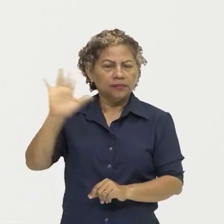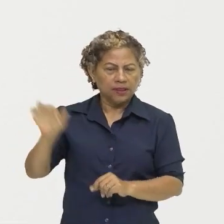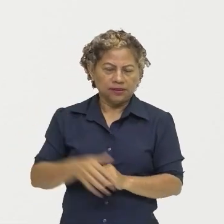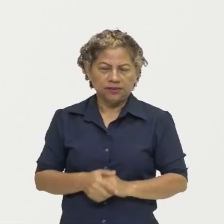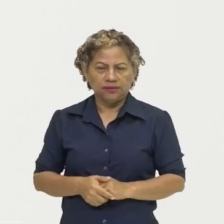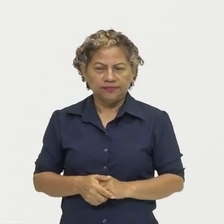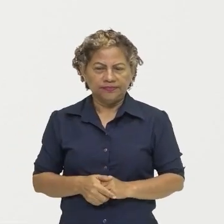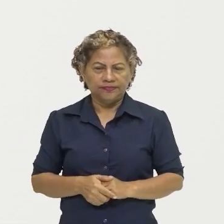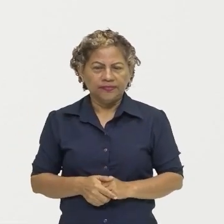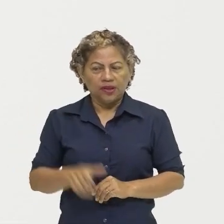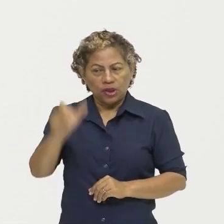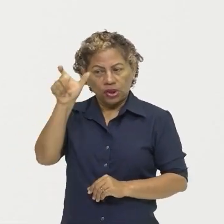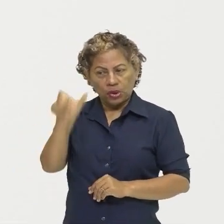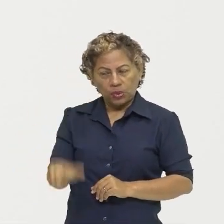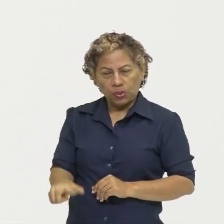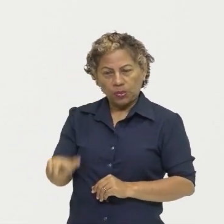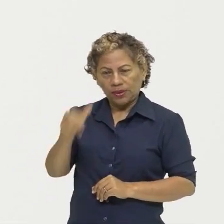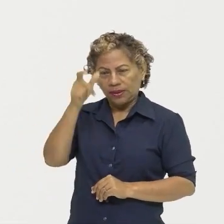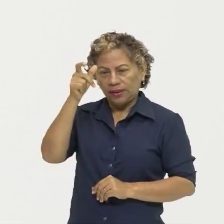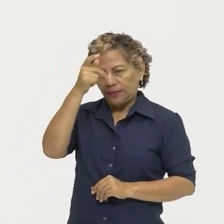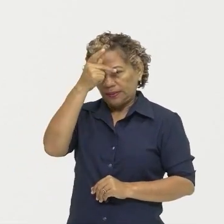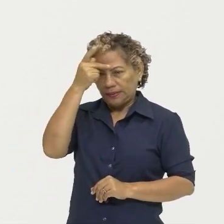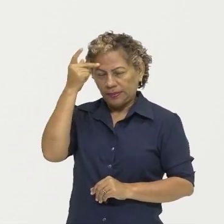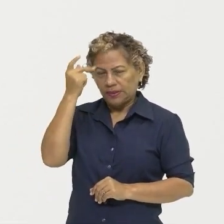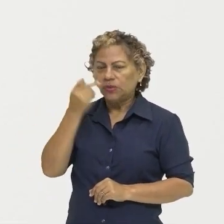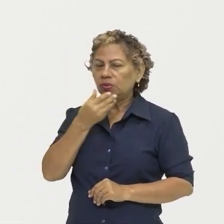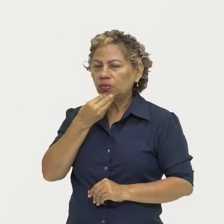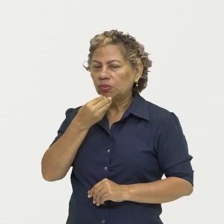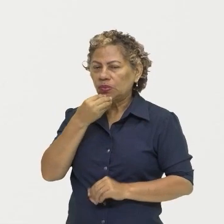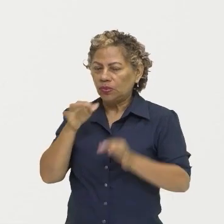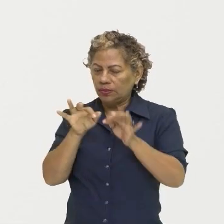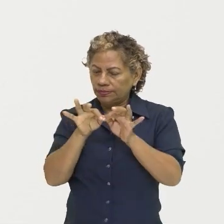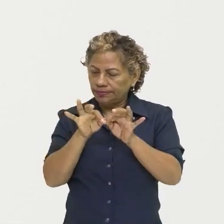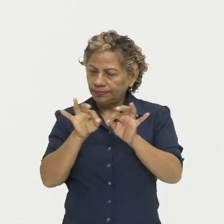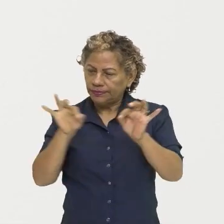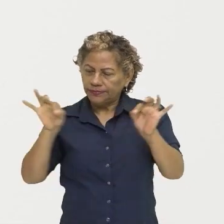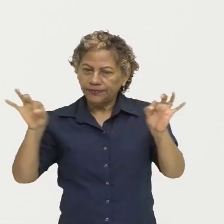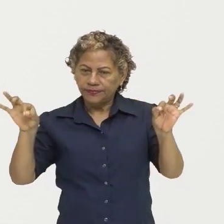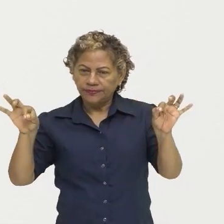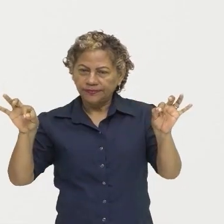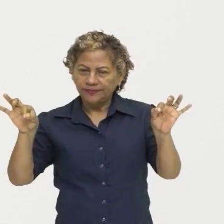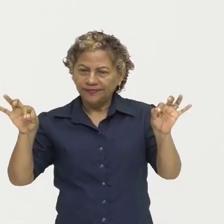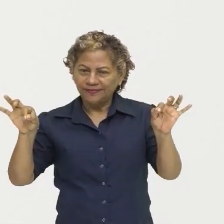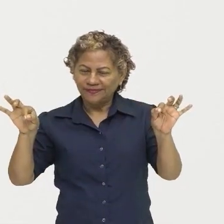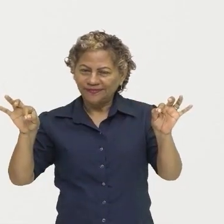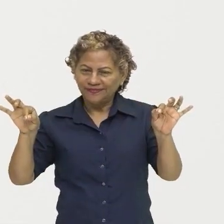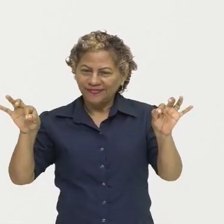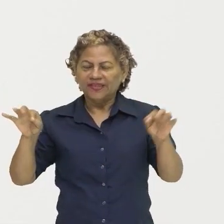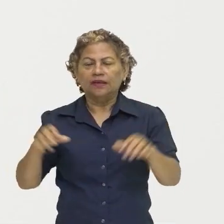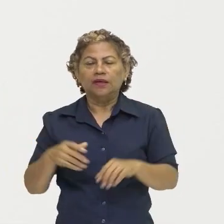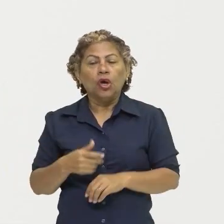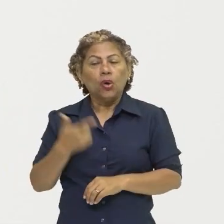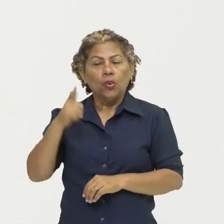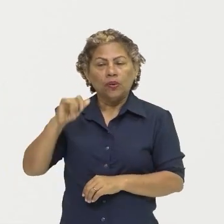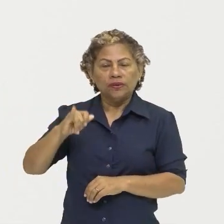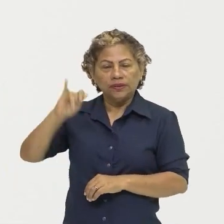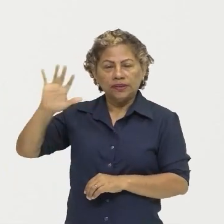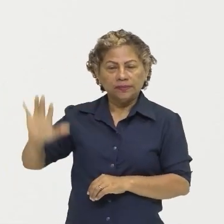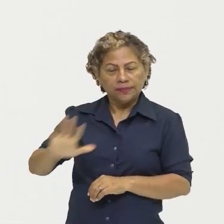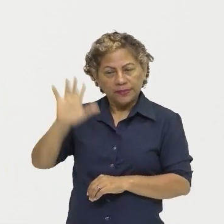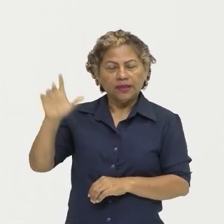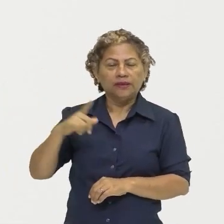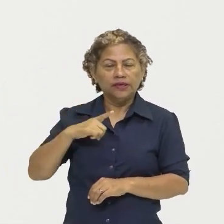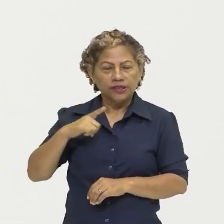Uma pessoa pesando uma penca, aí nós temos aí o que é uma palma de banana.